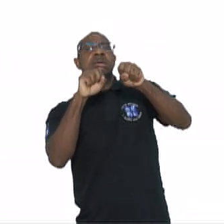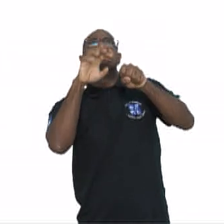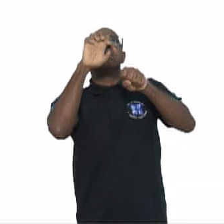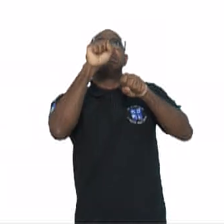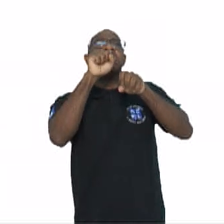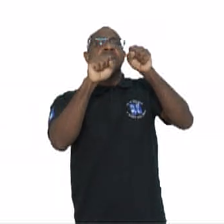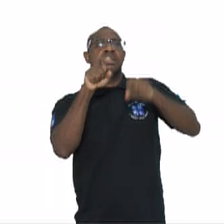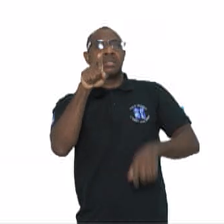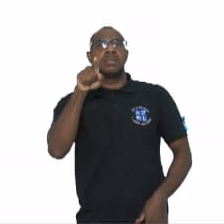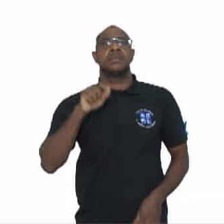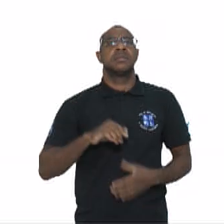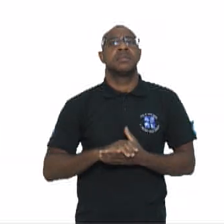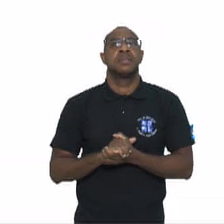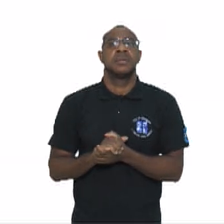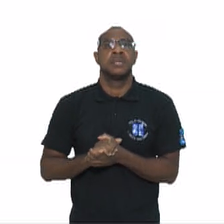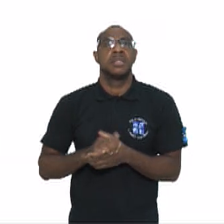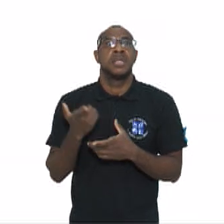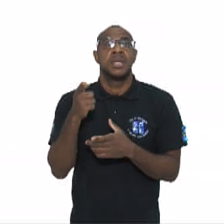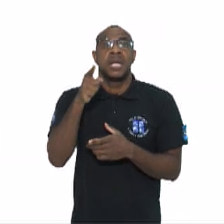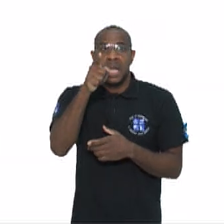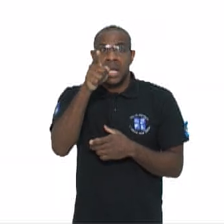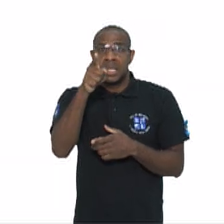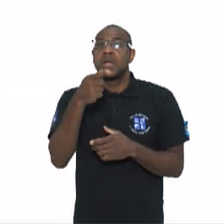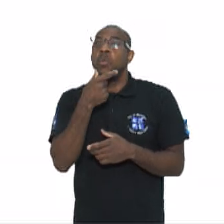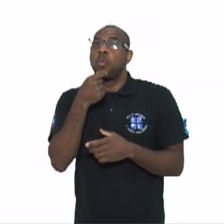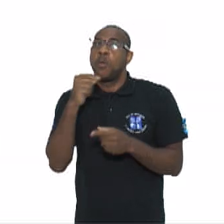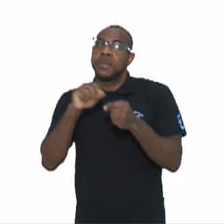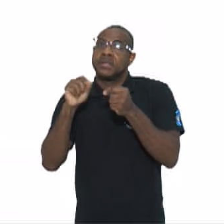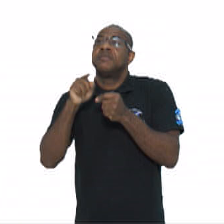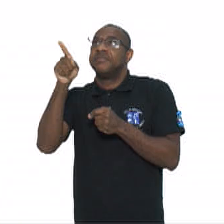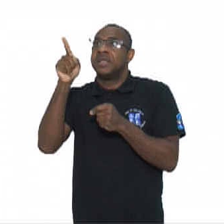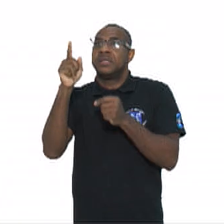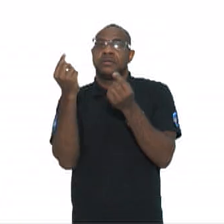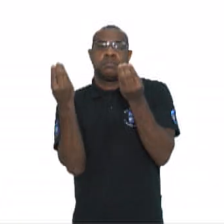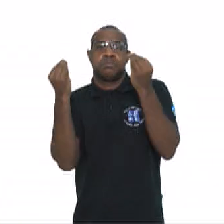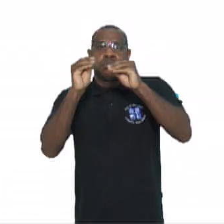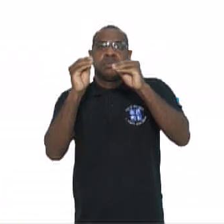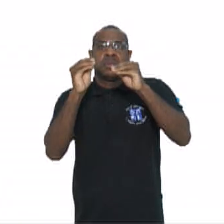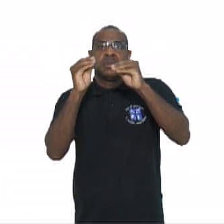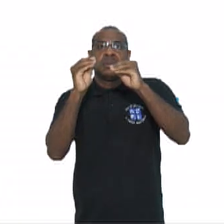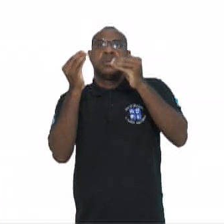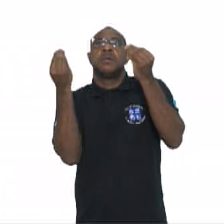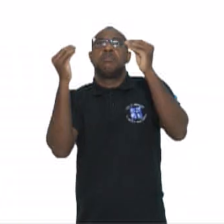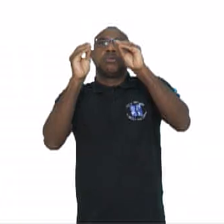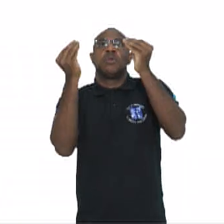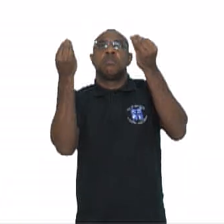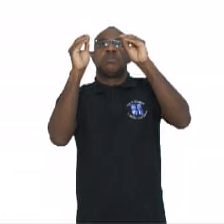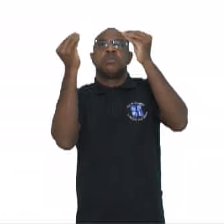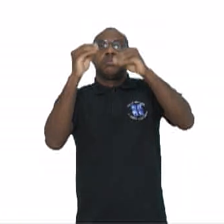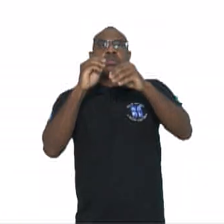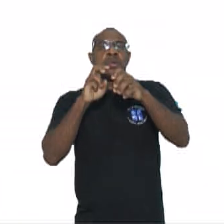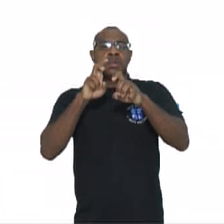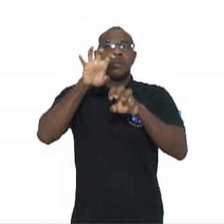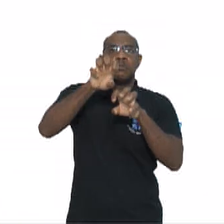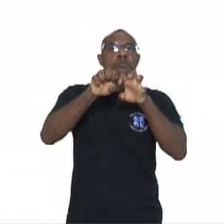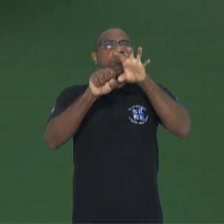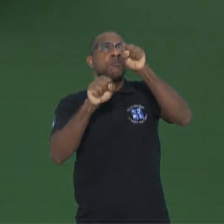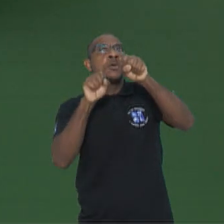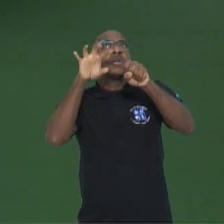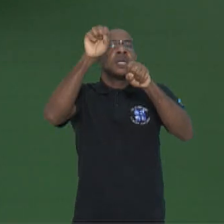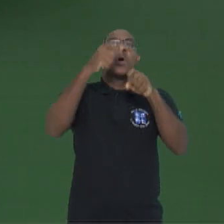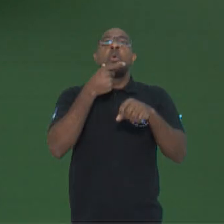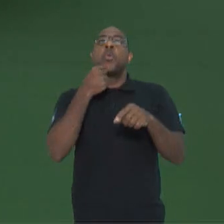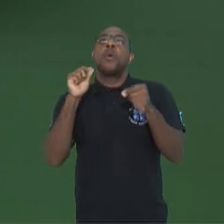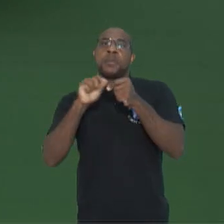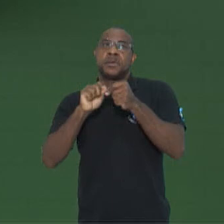elementos que são artificiais, ou seja, foram colocados pelo homem lá para auxiliar a subir, seria um pouco mais difícil, já que são vias muito